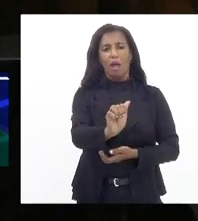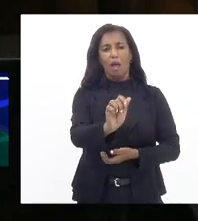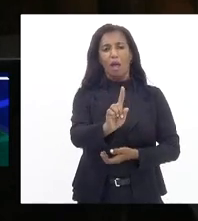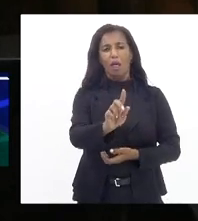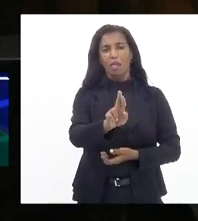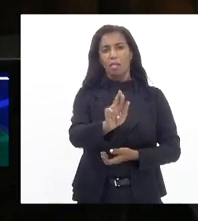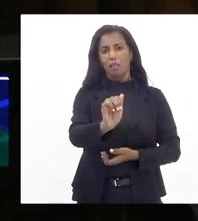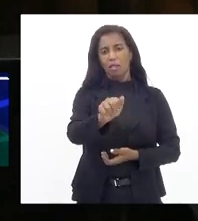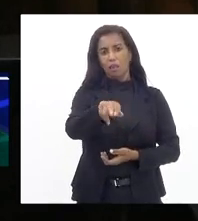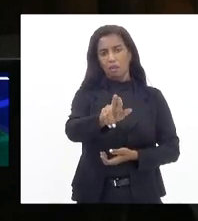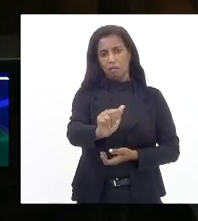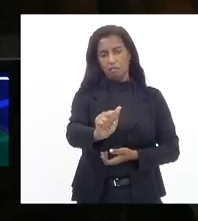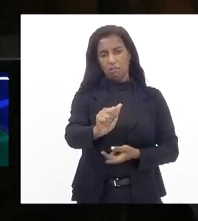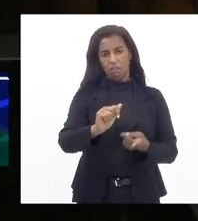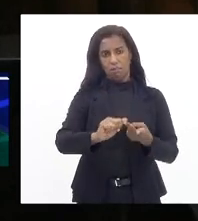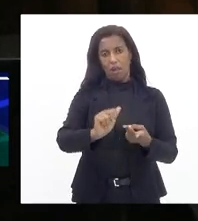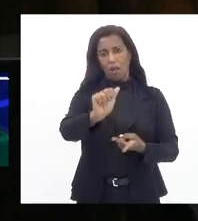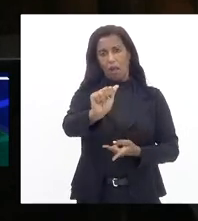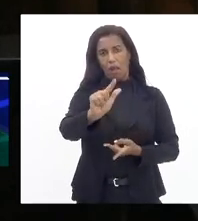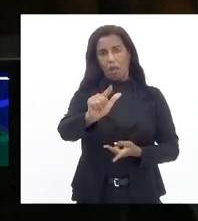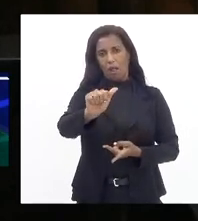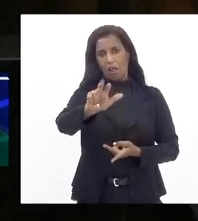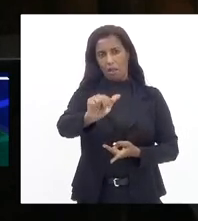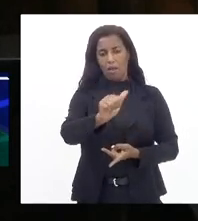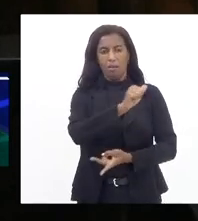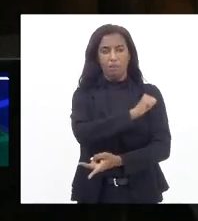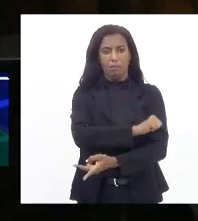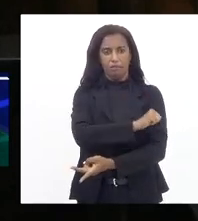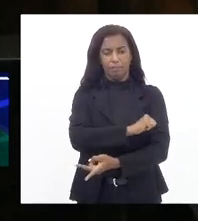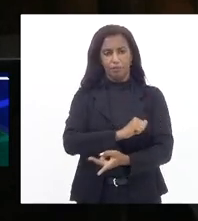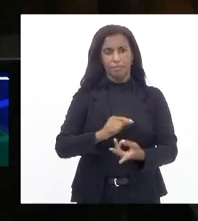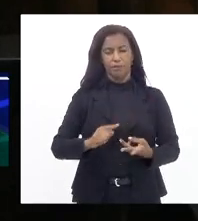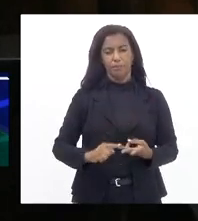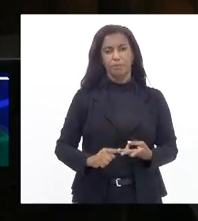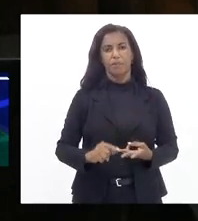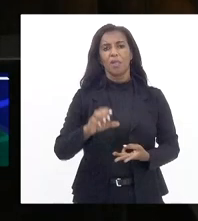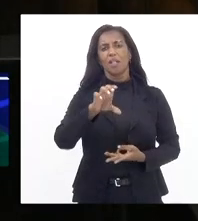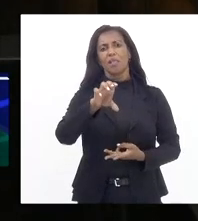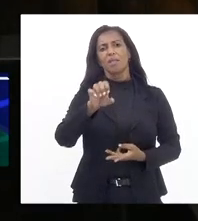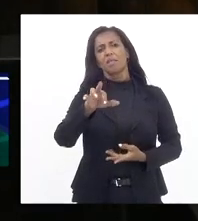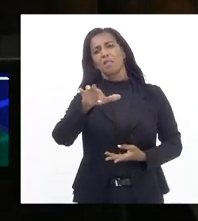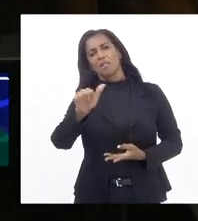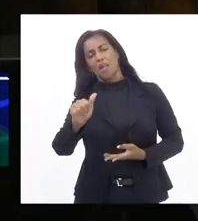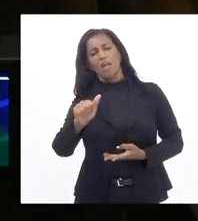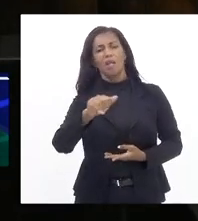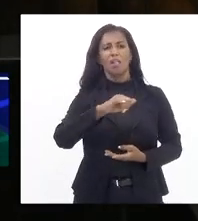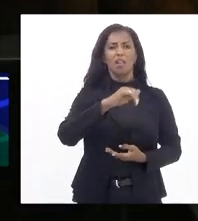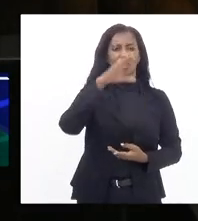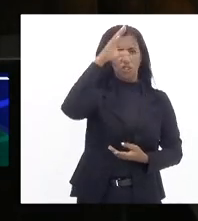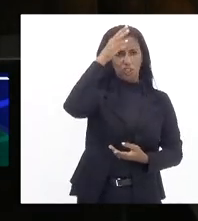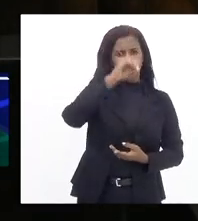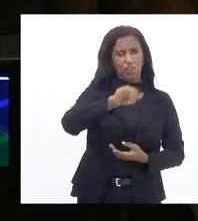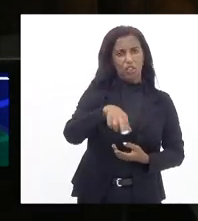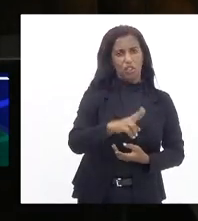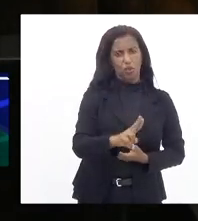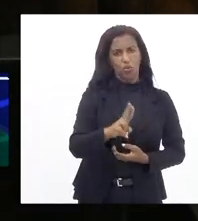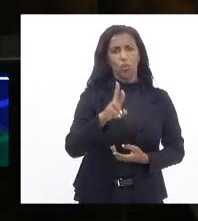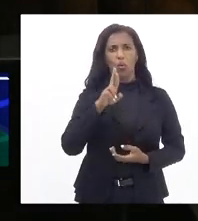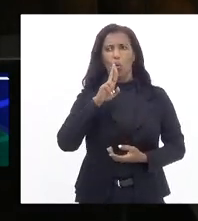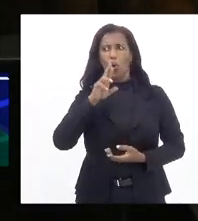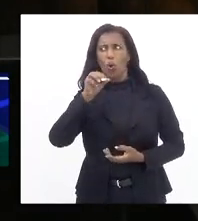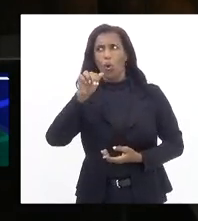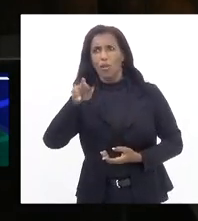Baltazar, Alana Passos, enfermeira Rejane, Célia Jordão, Tia Ju, Rosane